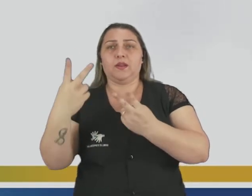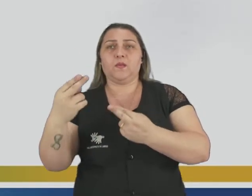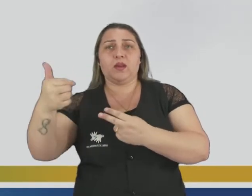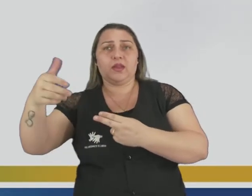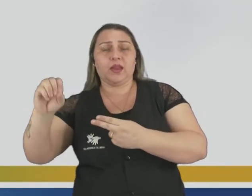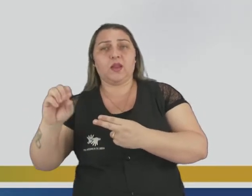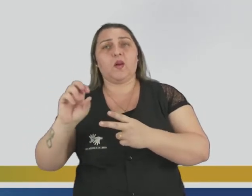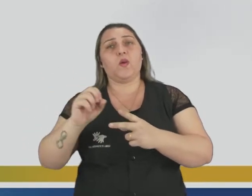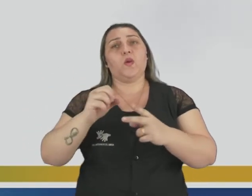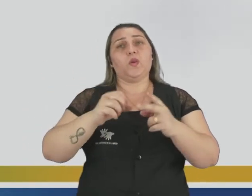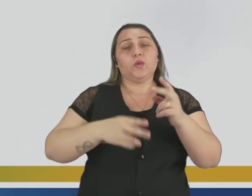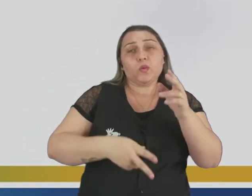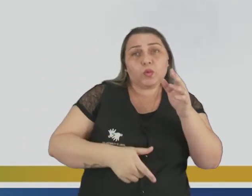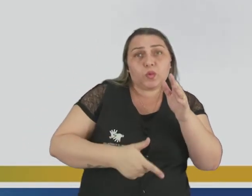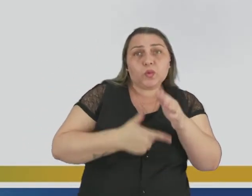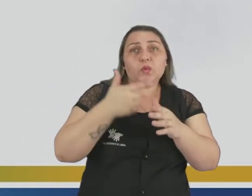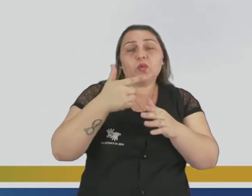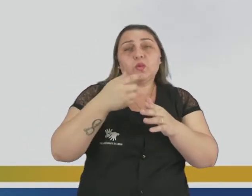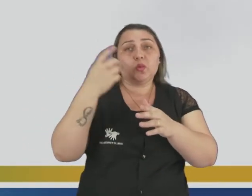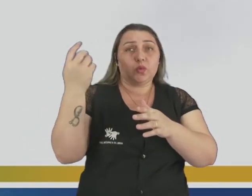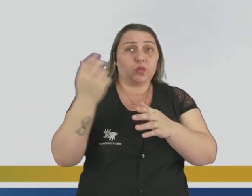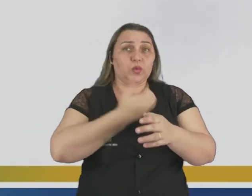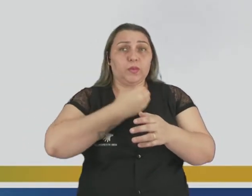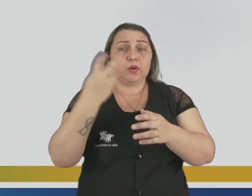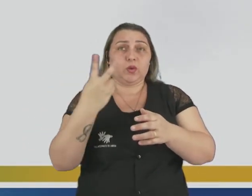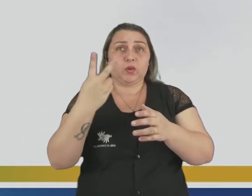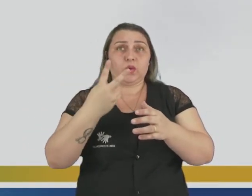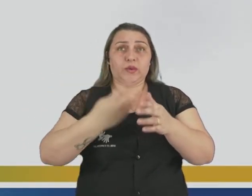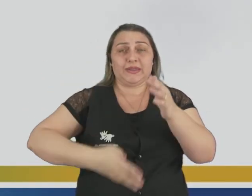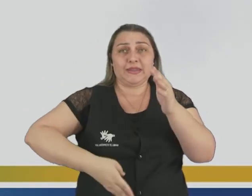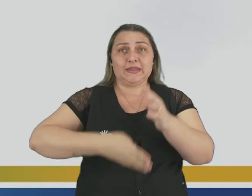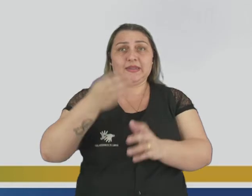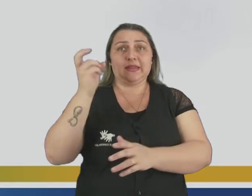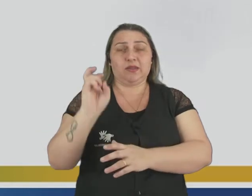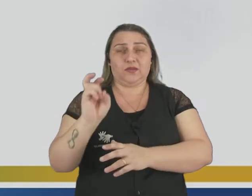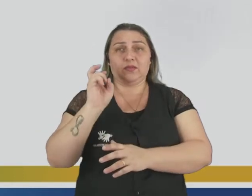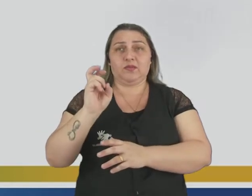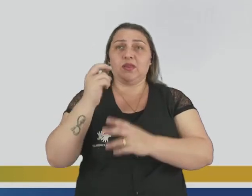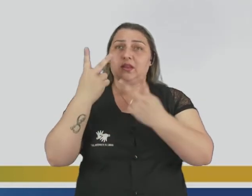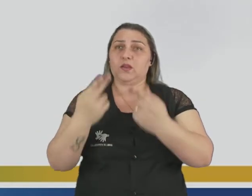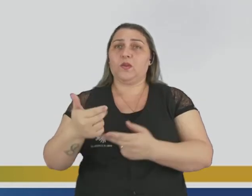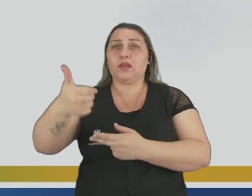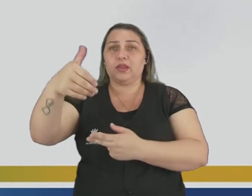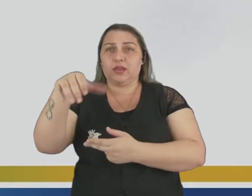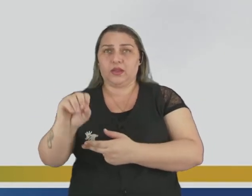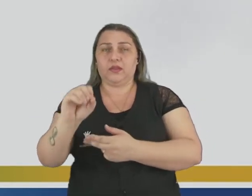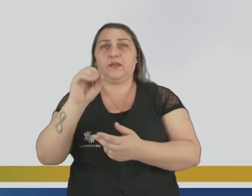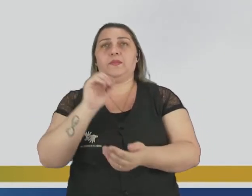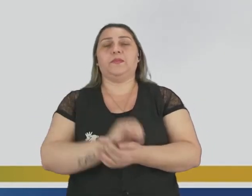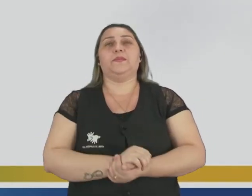2 mais 2 mais 2 mais 2 vai ser igual a 10, certinho?